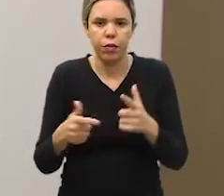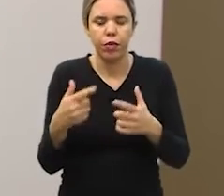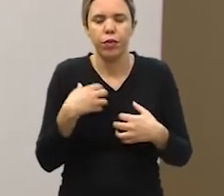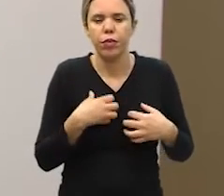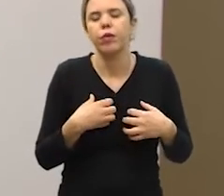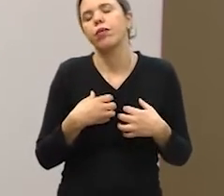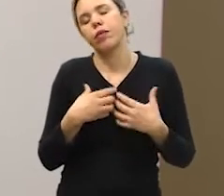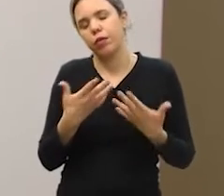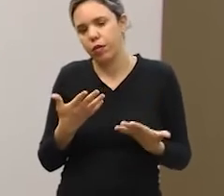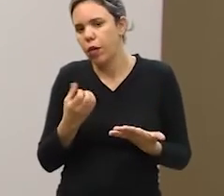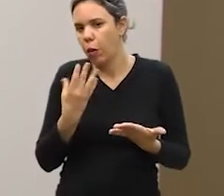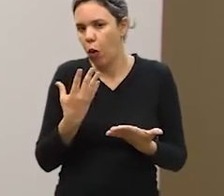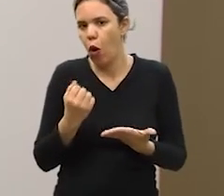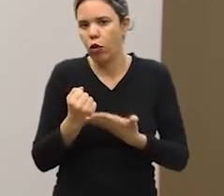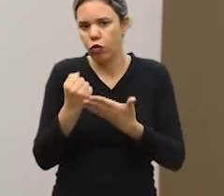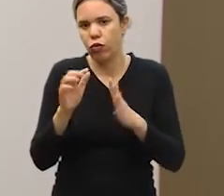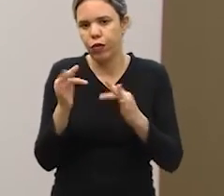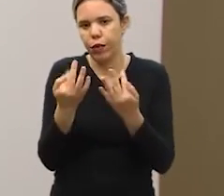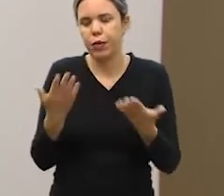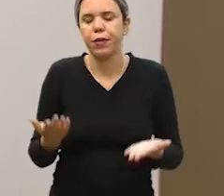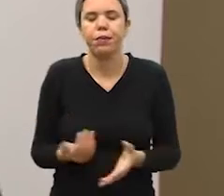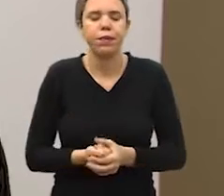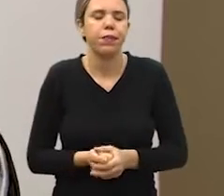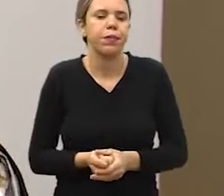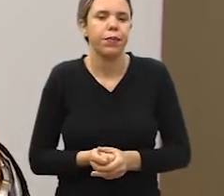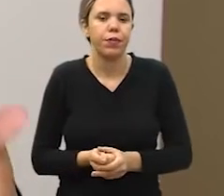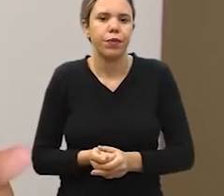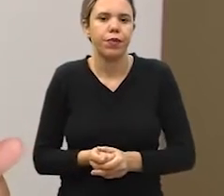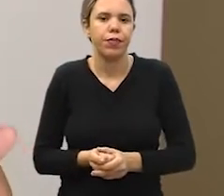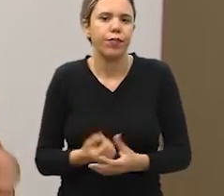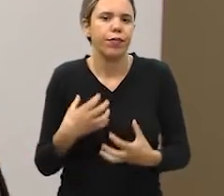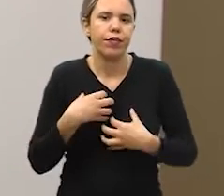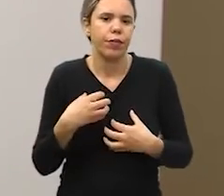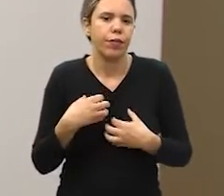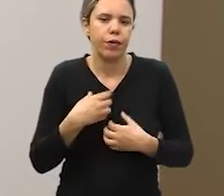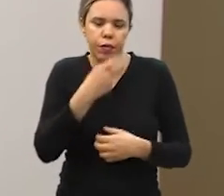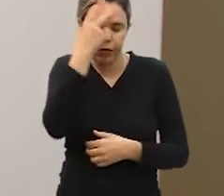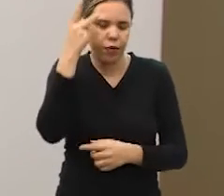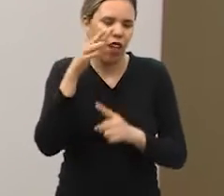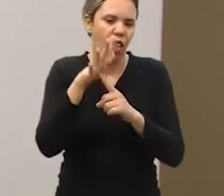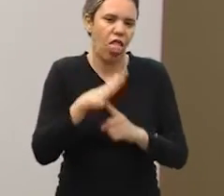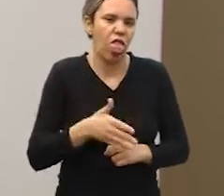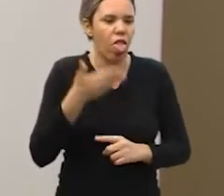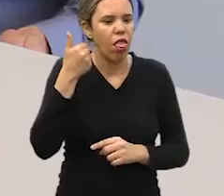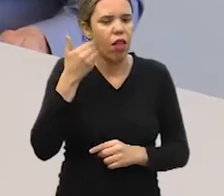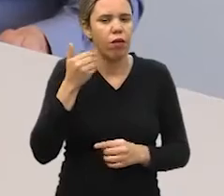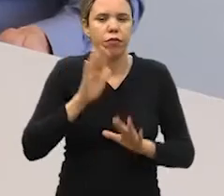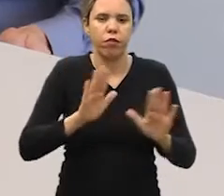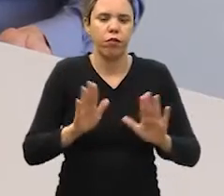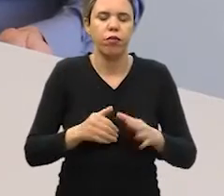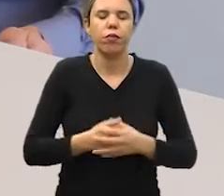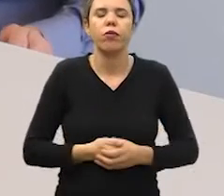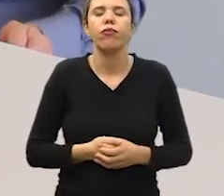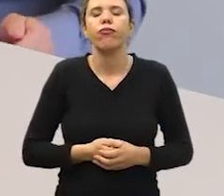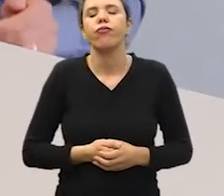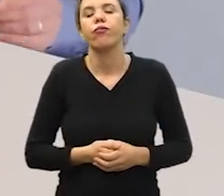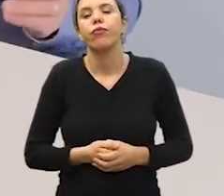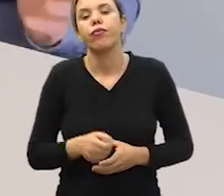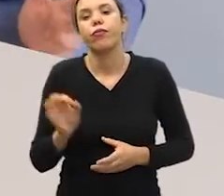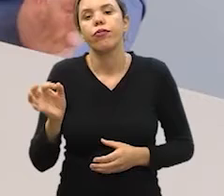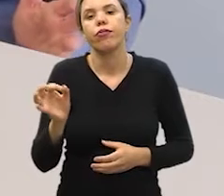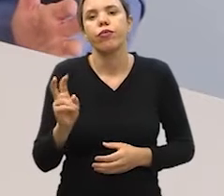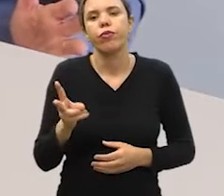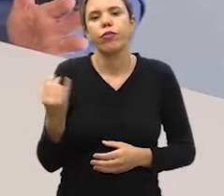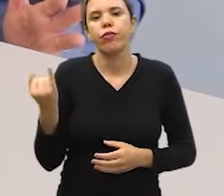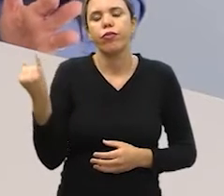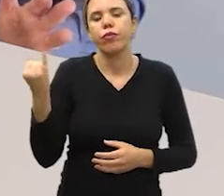clima muito positivo dentro da família, porque não dá aquela sensação de que alguém está sendo desfavorecido, sabe? Tá certo.